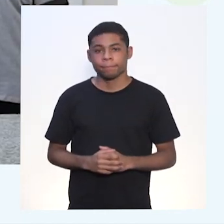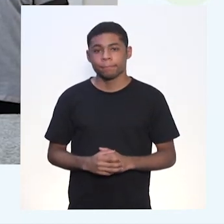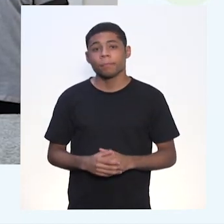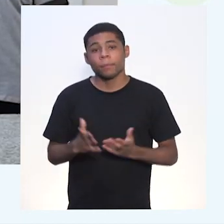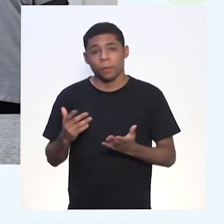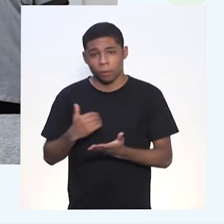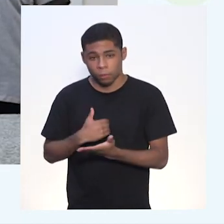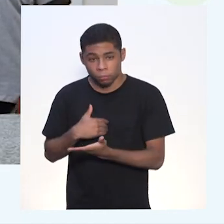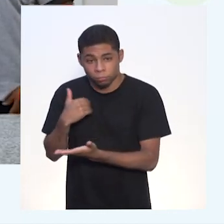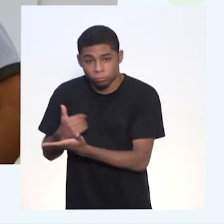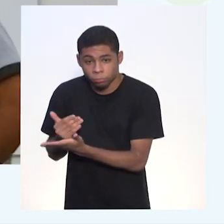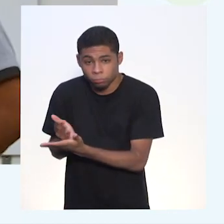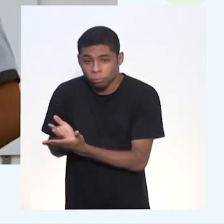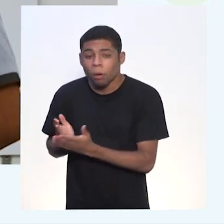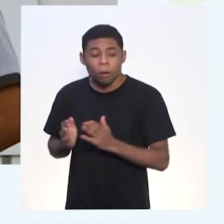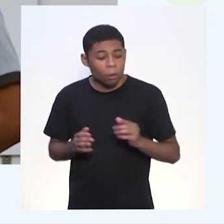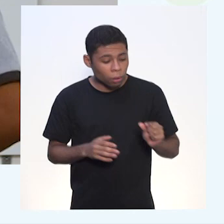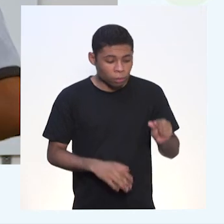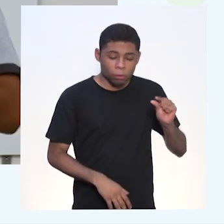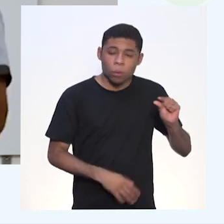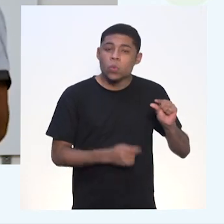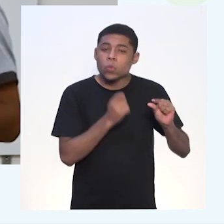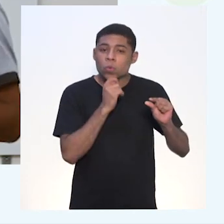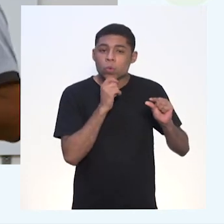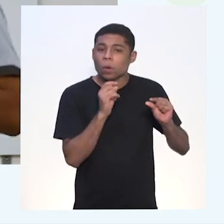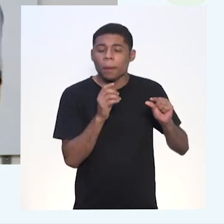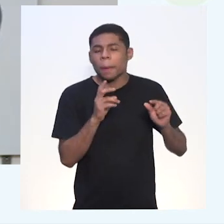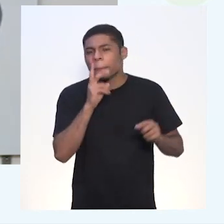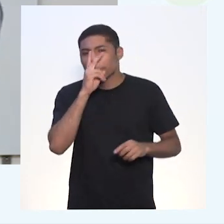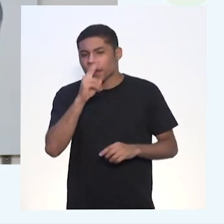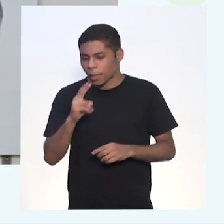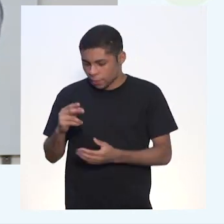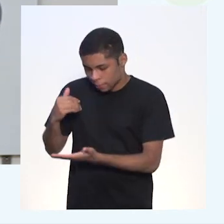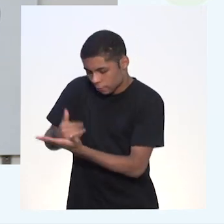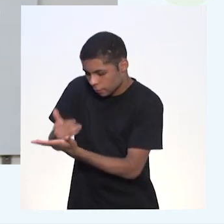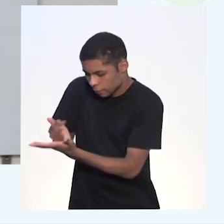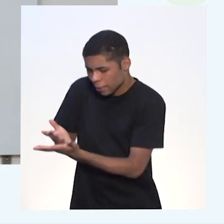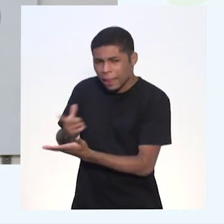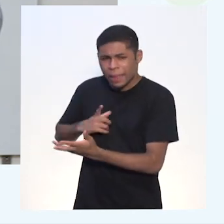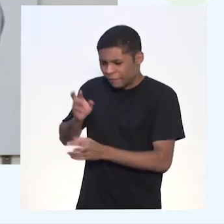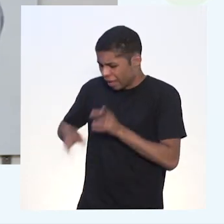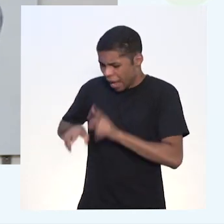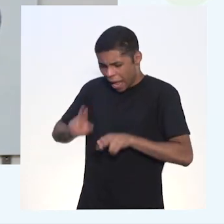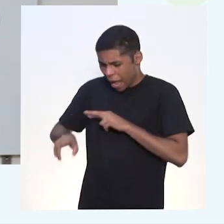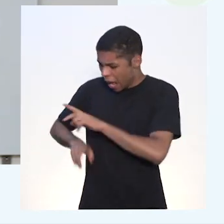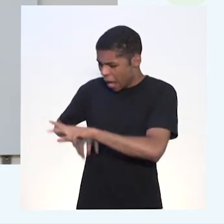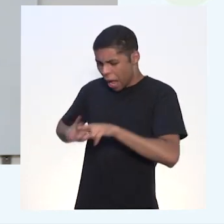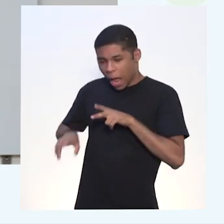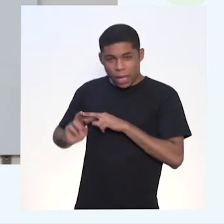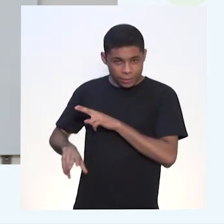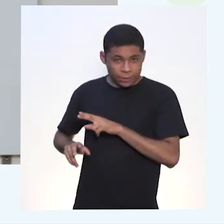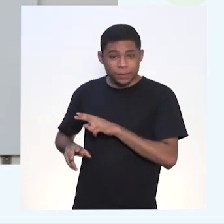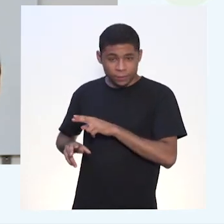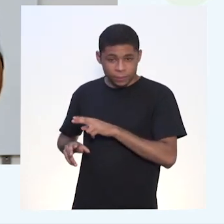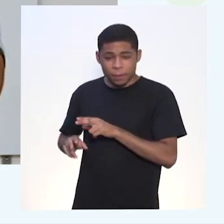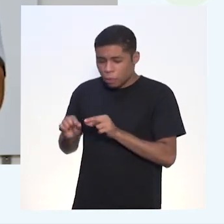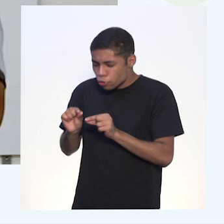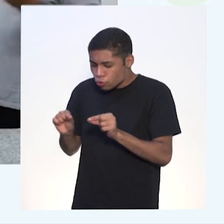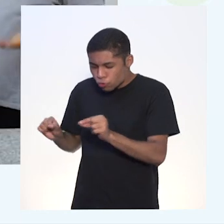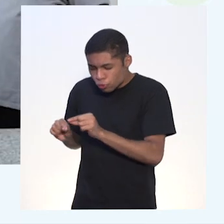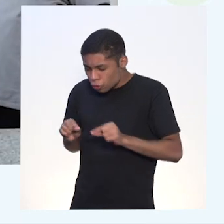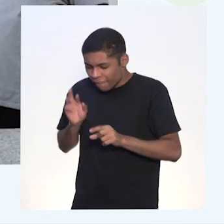contato dele? Bom, agora nós temos, na verdade, criamos vários aí, né? Temos vários comprimidos com superfícies bem